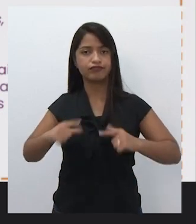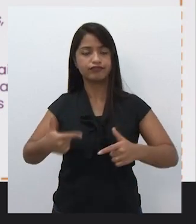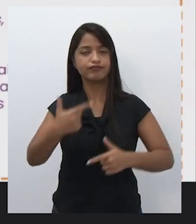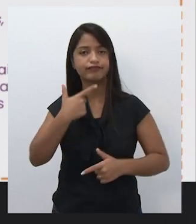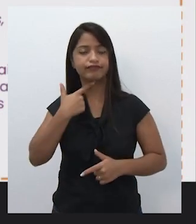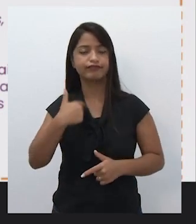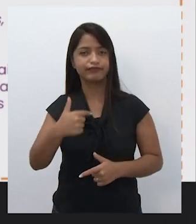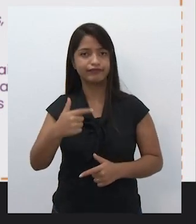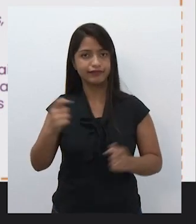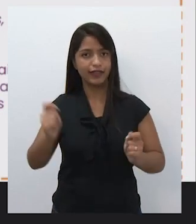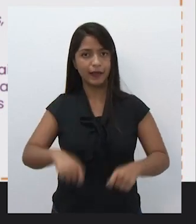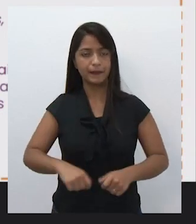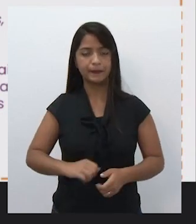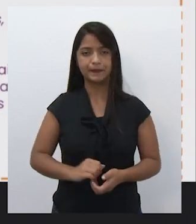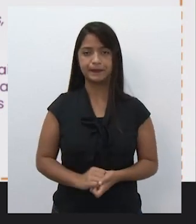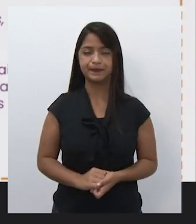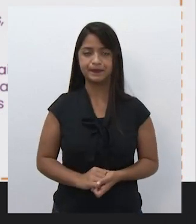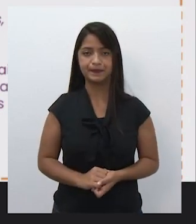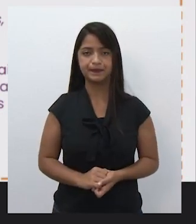legal.